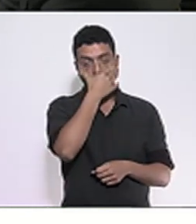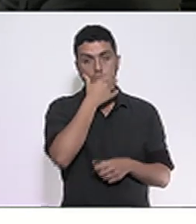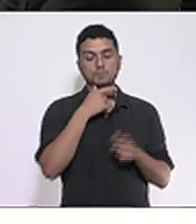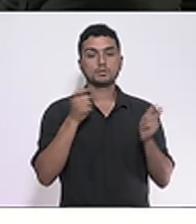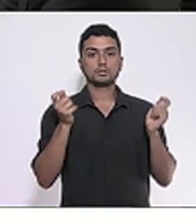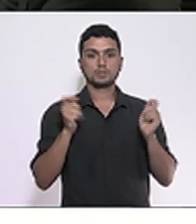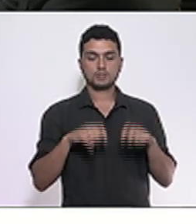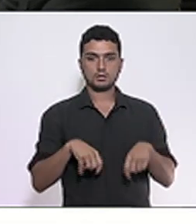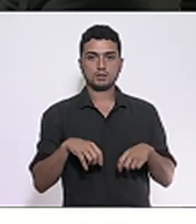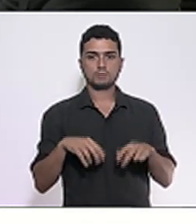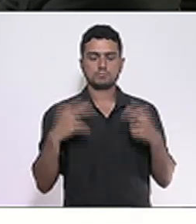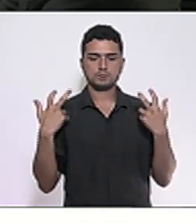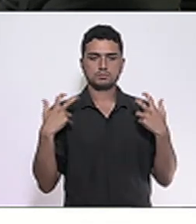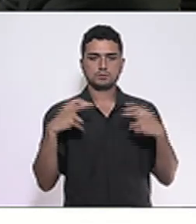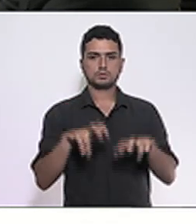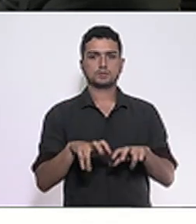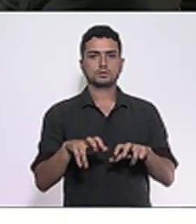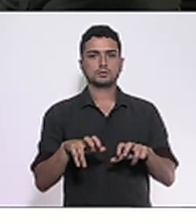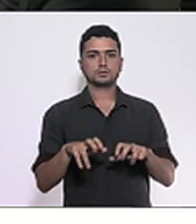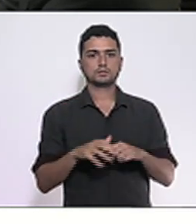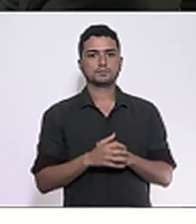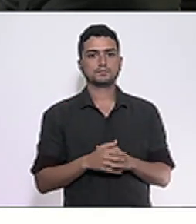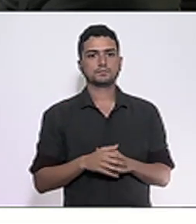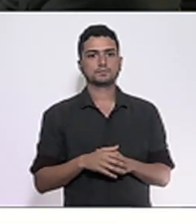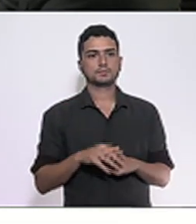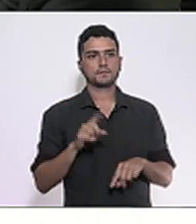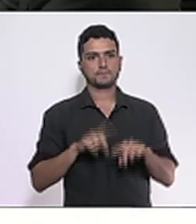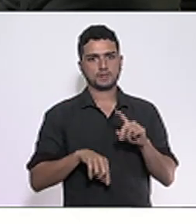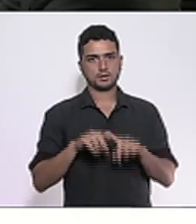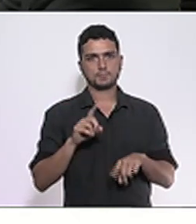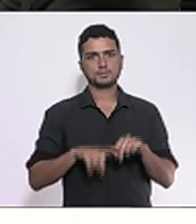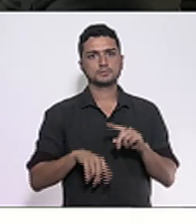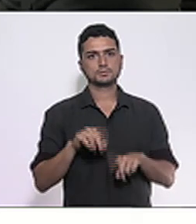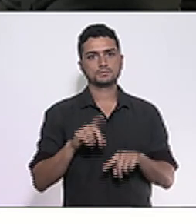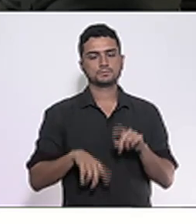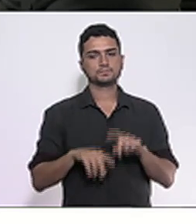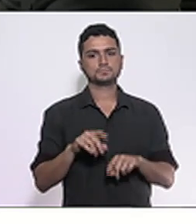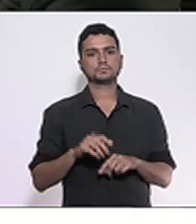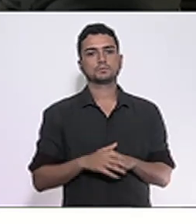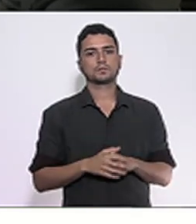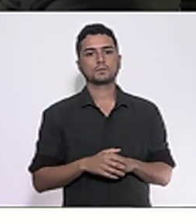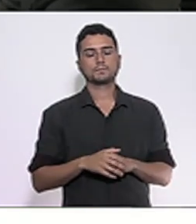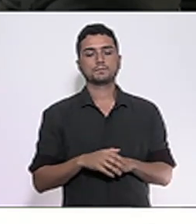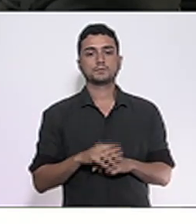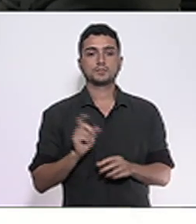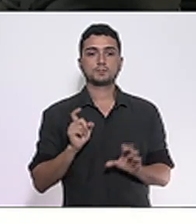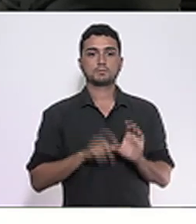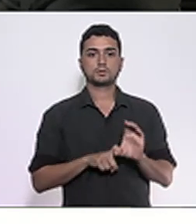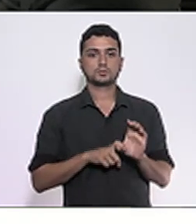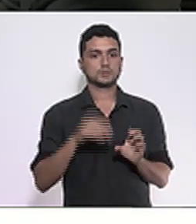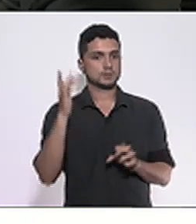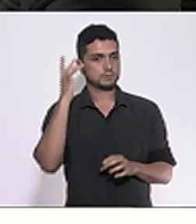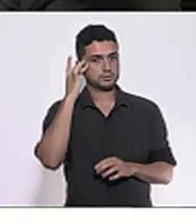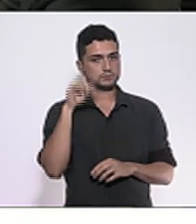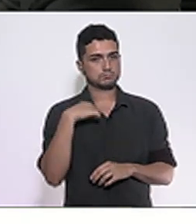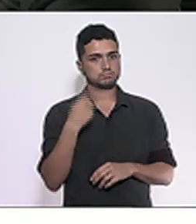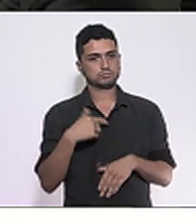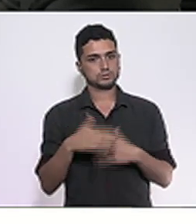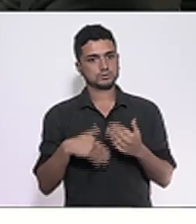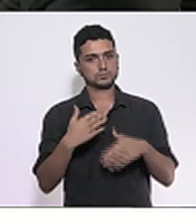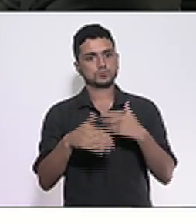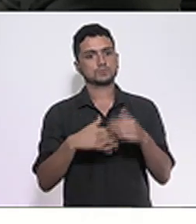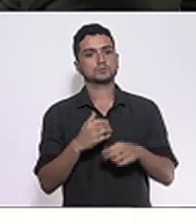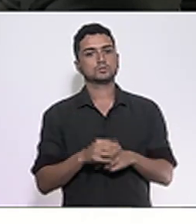implementação dessas ferramentas. Muitas delas dependem de uma capacidade que hoje ainda estamos desenvolvendo, buscando desenvolver na linha